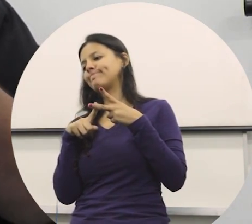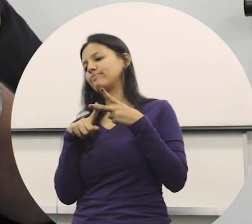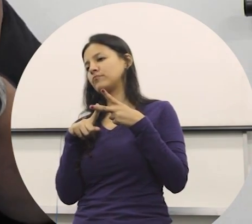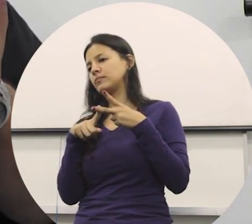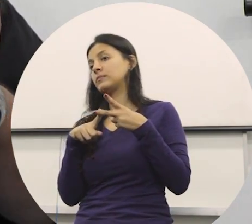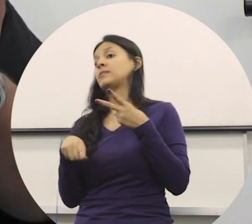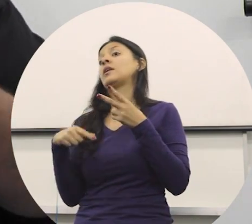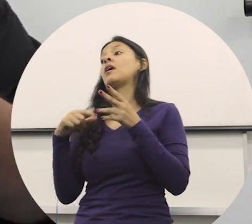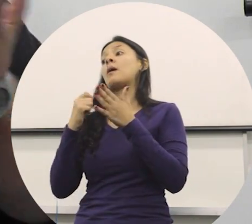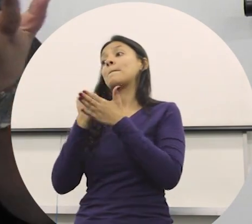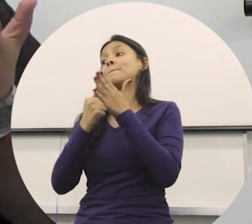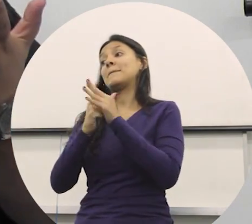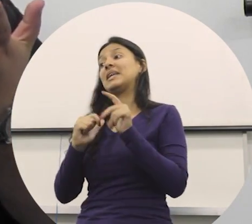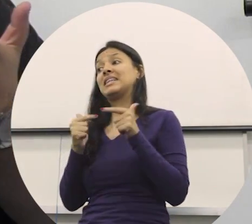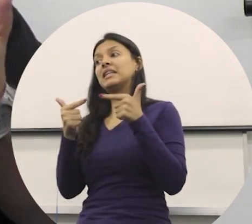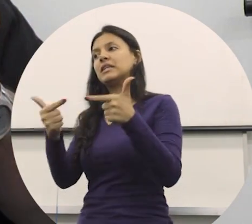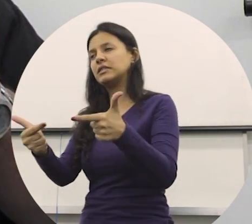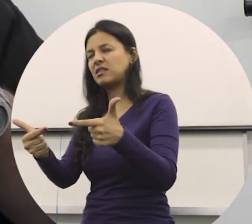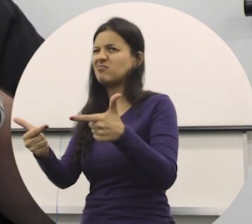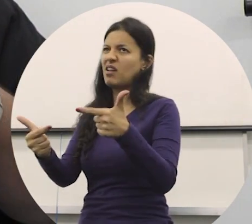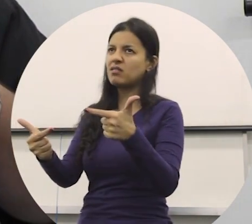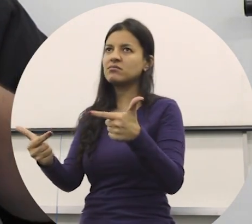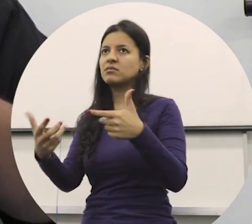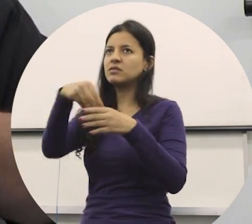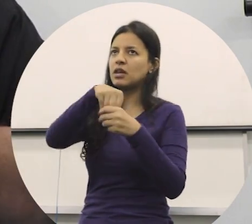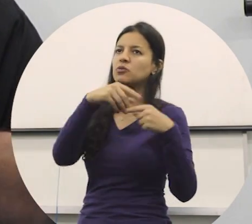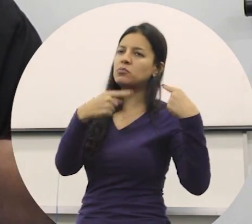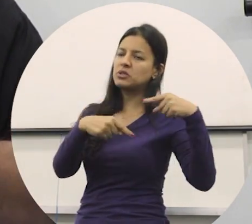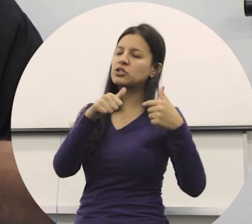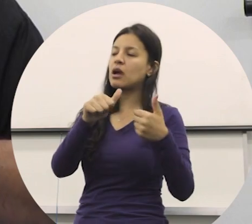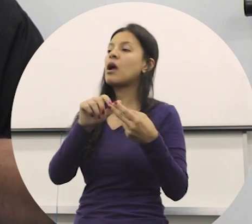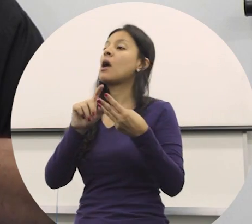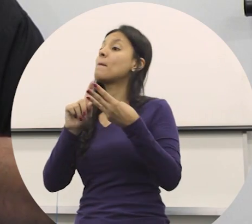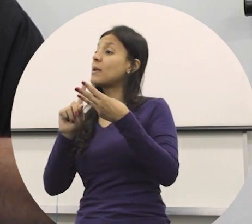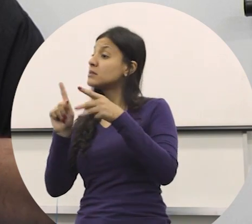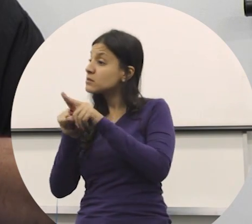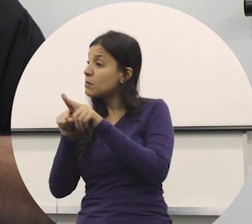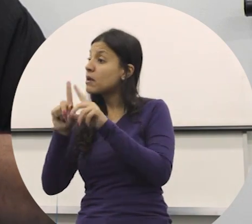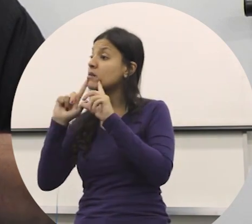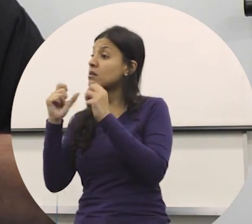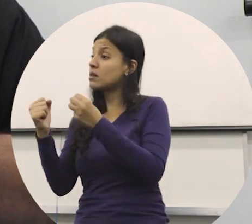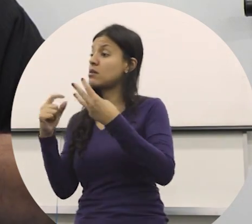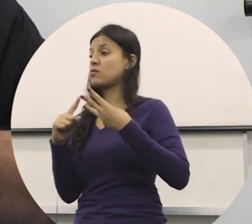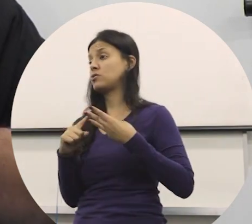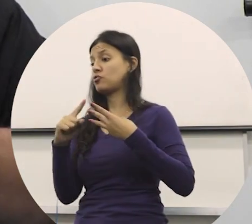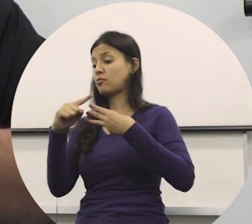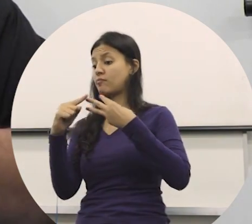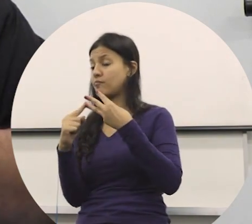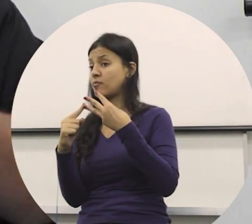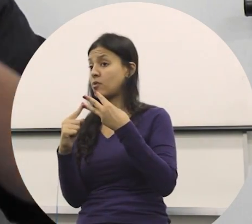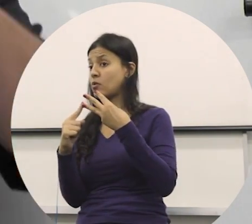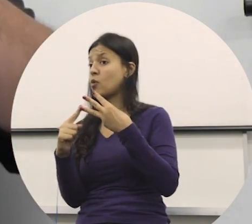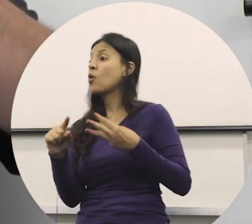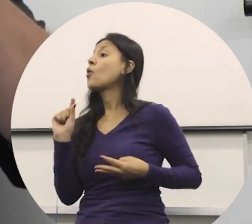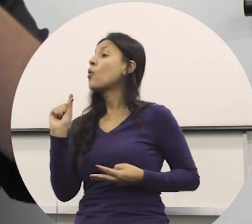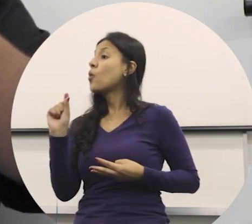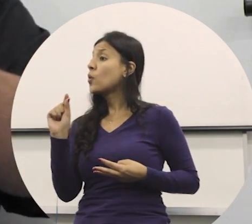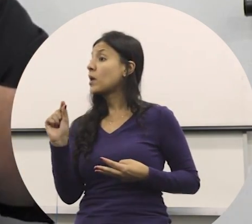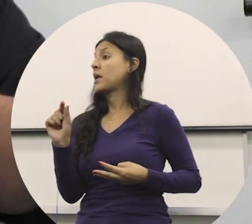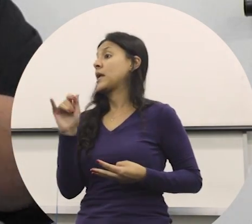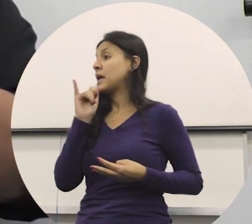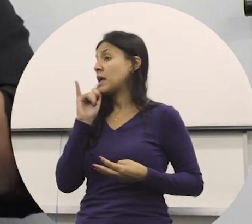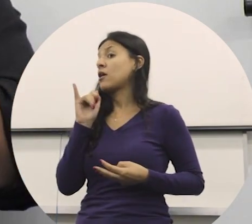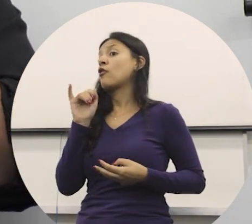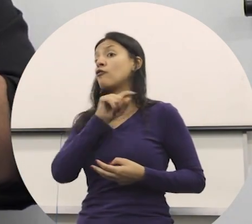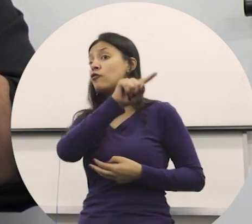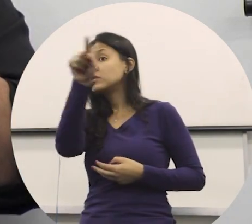da militância, não cabe em políticas, né? Mas também questões linguísticas. Porque o quanto... Porque, gente, vocês